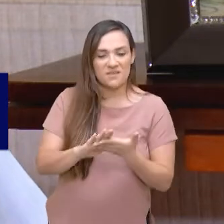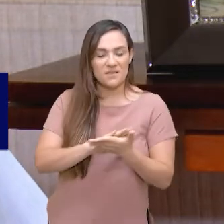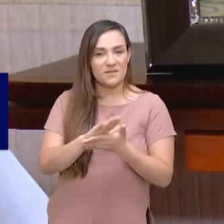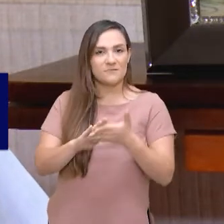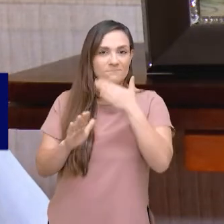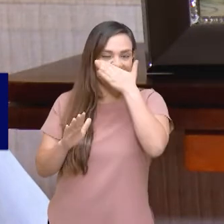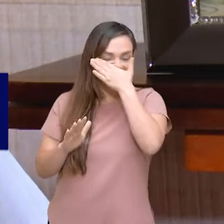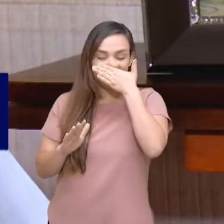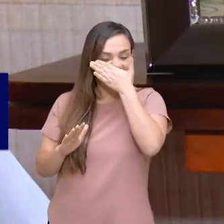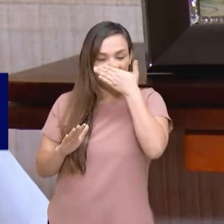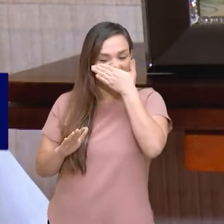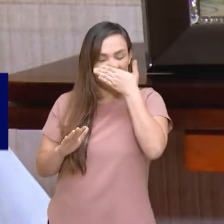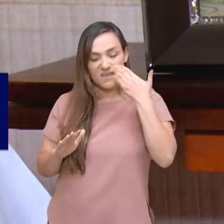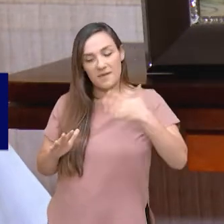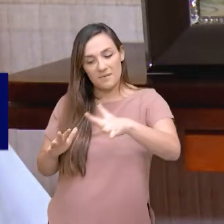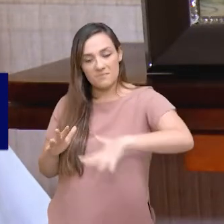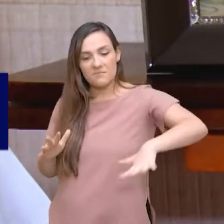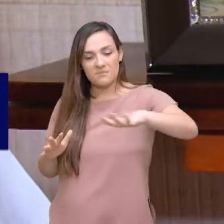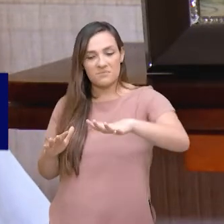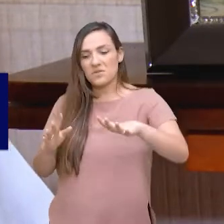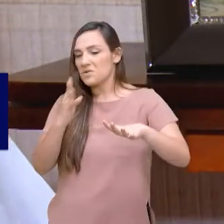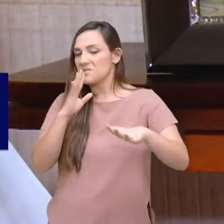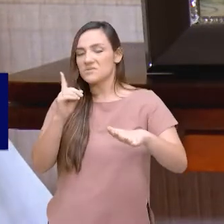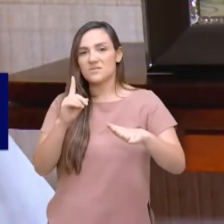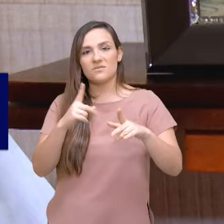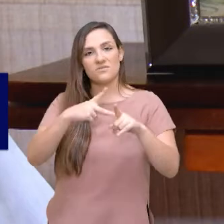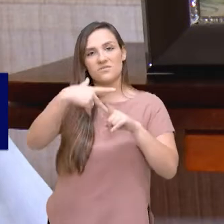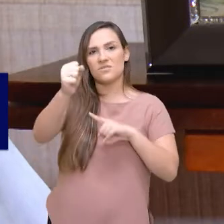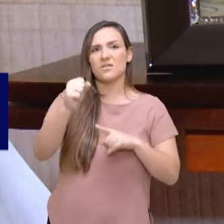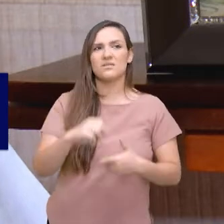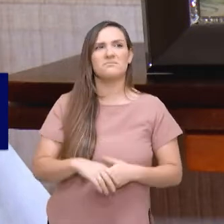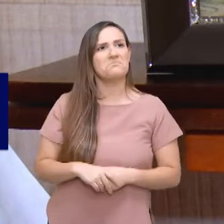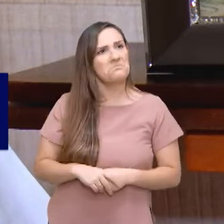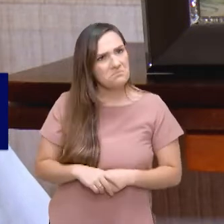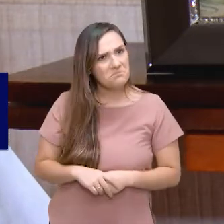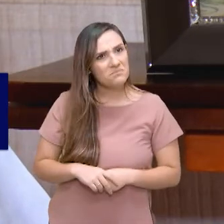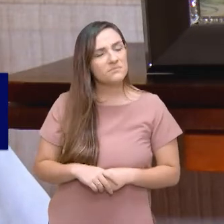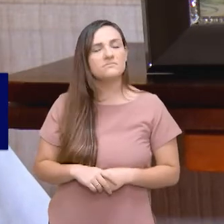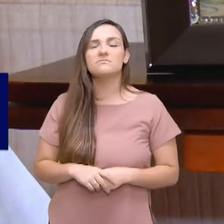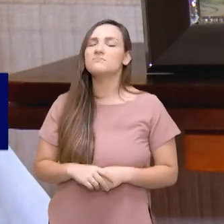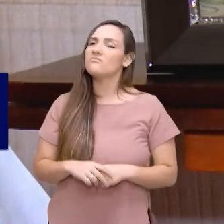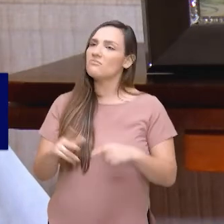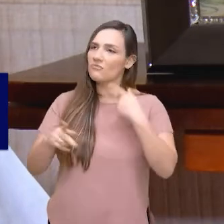penumbra cinzenta que não conhece vitória nem derrota. Essa foi a minha vida.